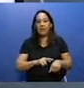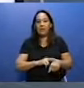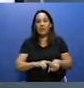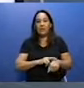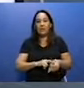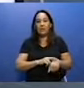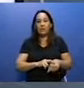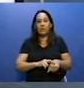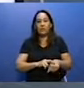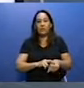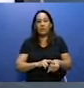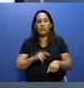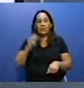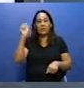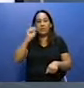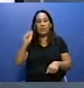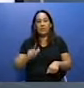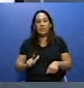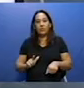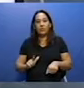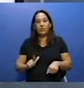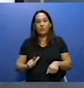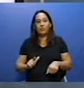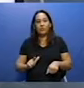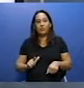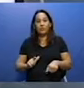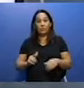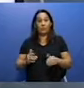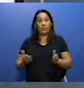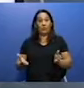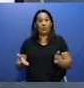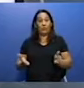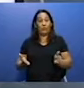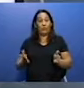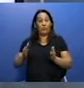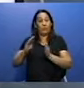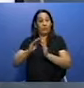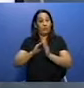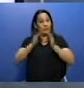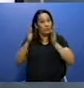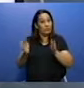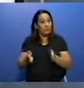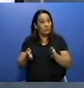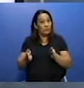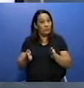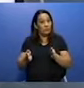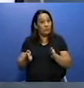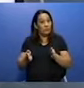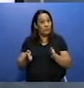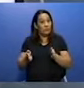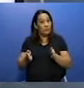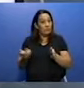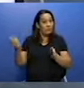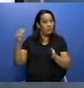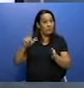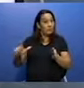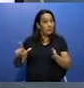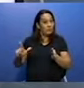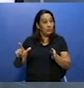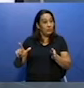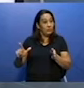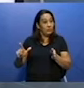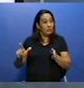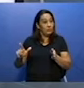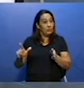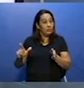roxa, azul, opa. Parece que vai começar a repetir, ó. Aonde que vai começar a repetir? Bem aqui,